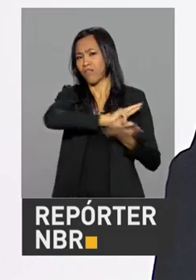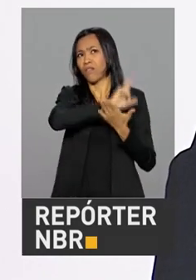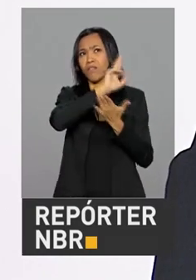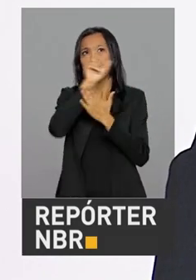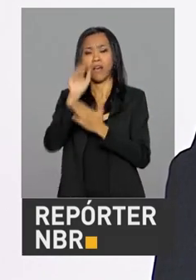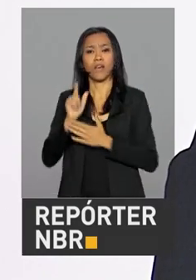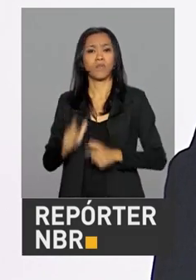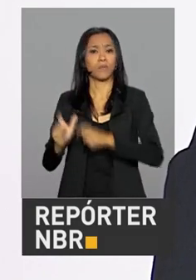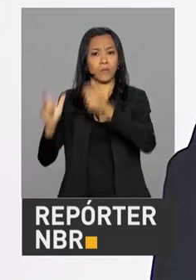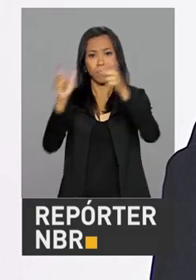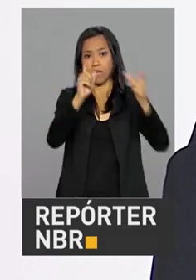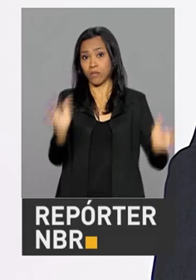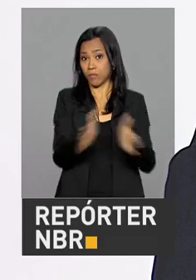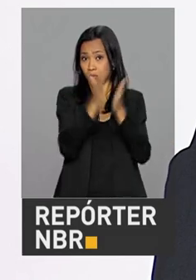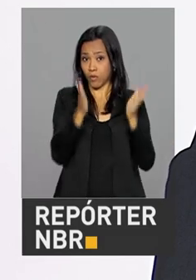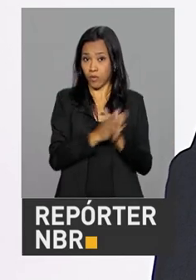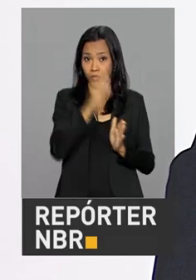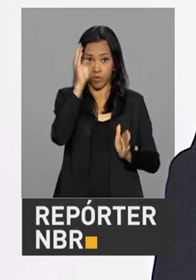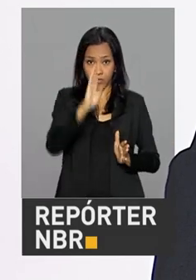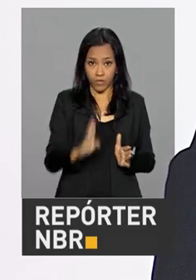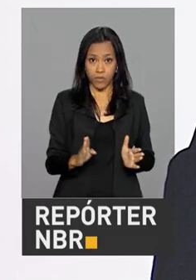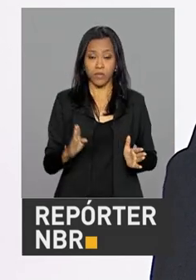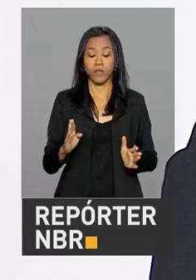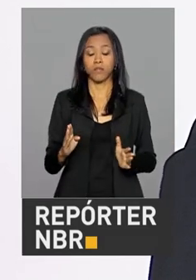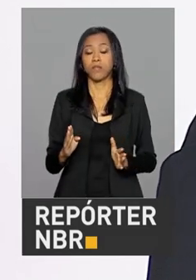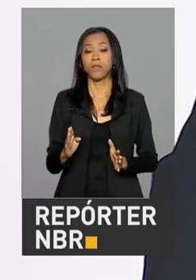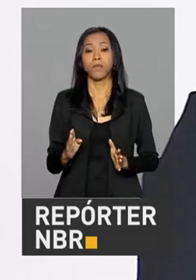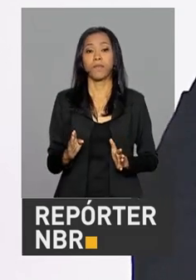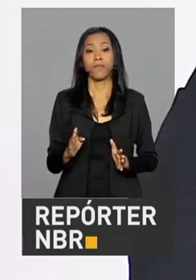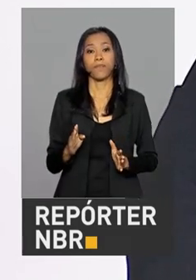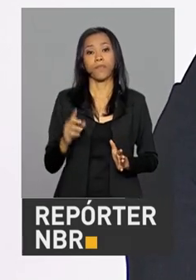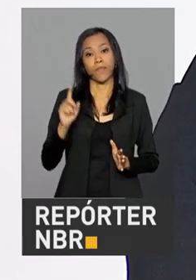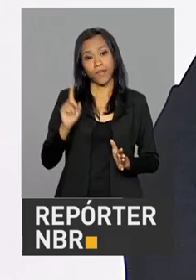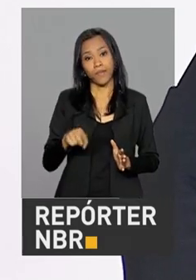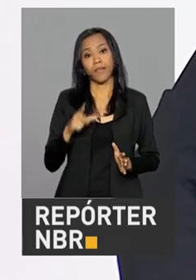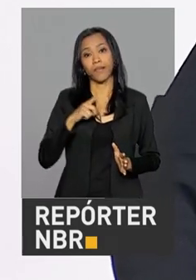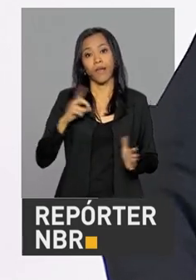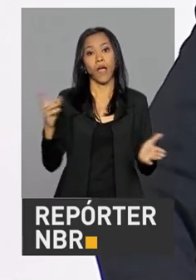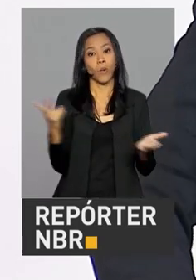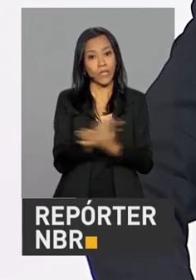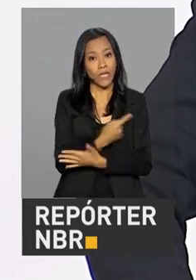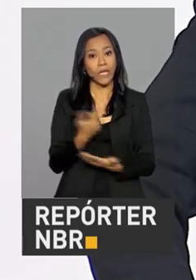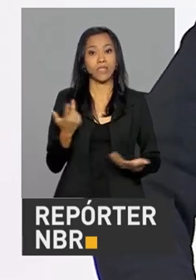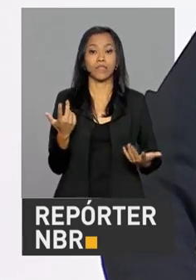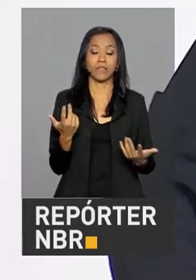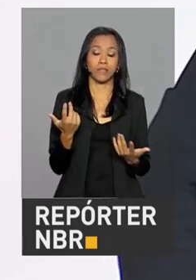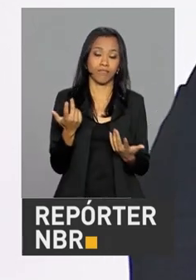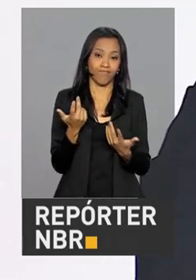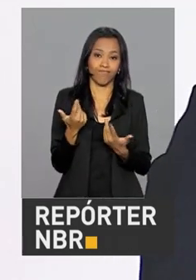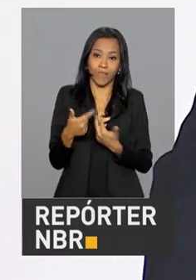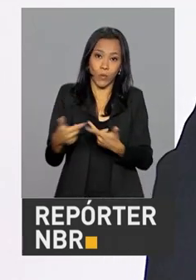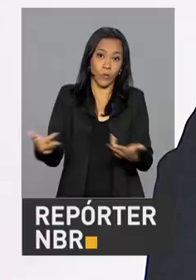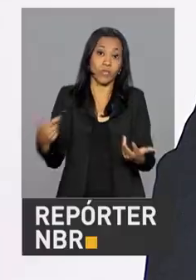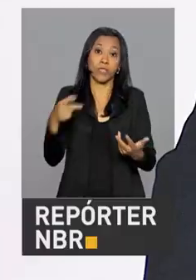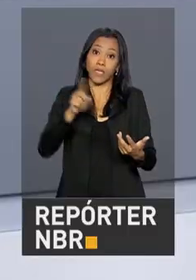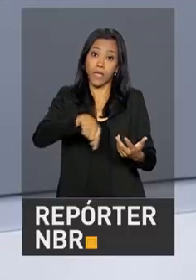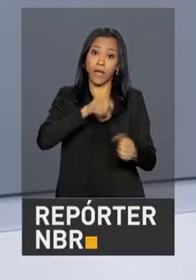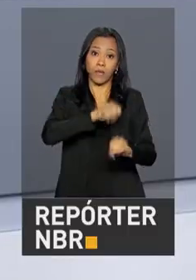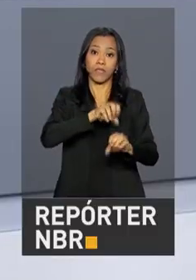Brasil relacionadas a atos ilícitos, que eles possam, pela educação, construir o seu